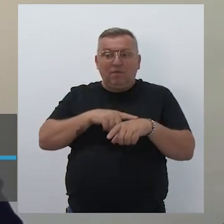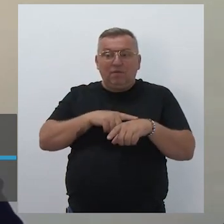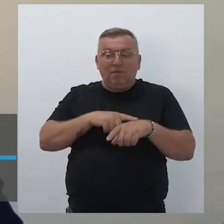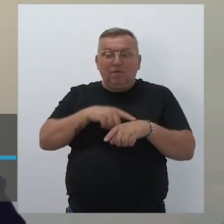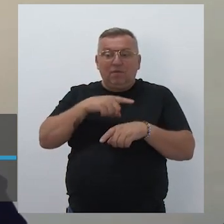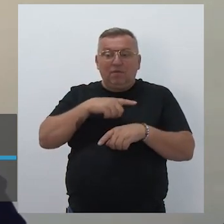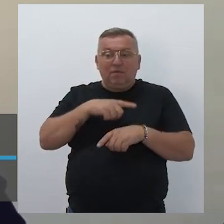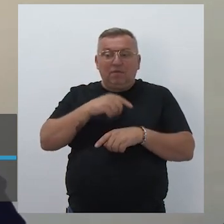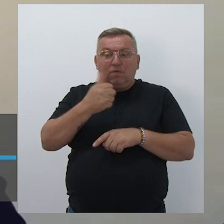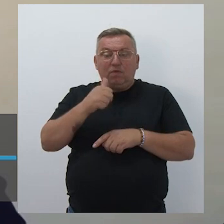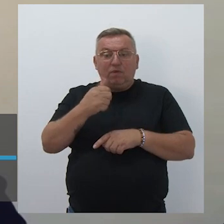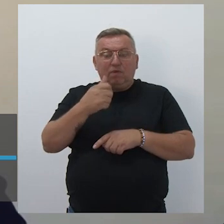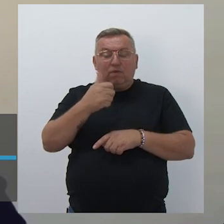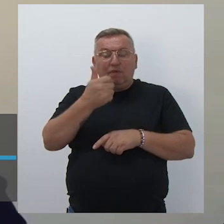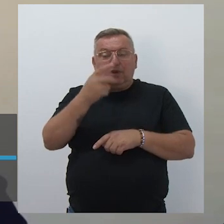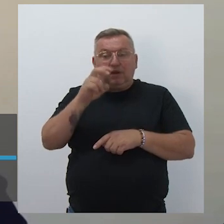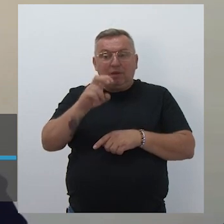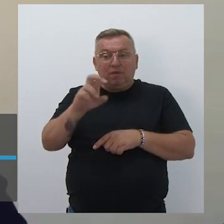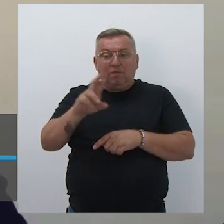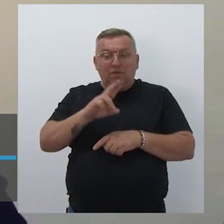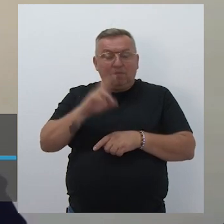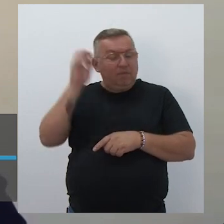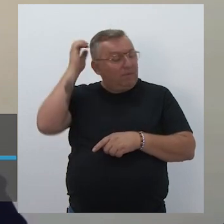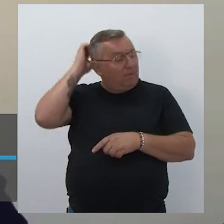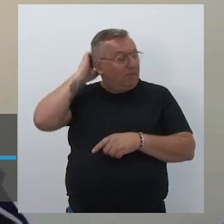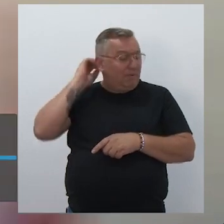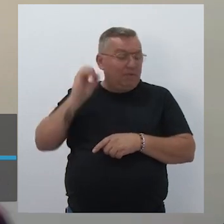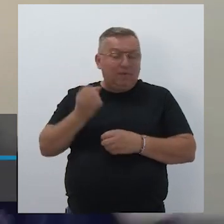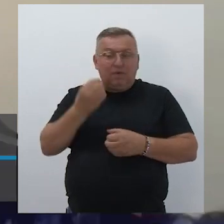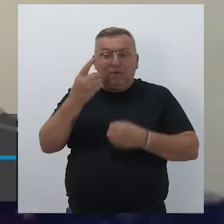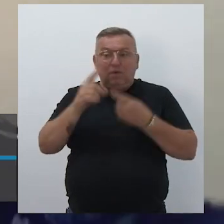tem até as 11h05 para responder